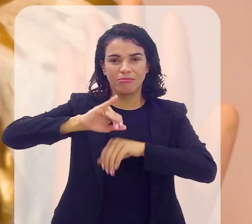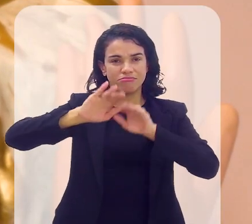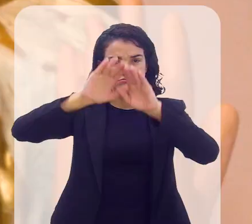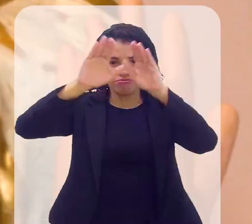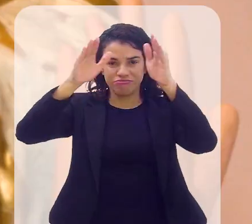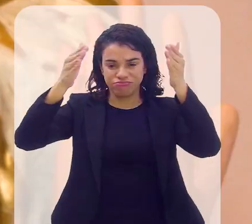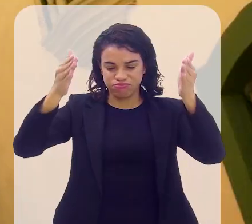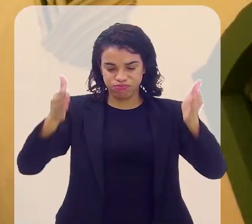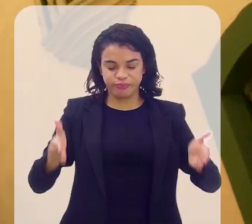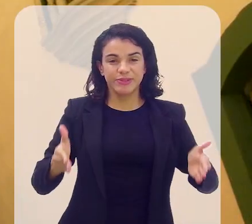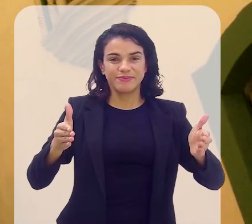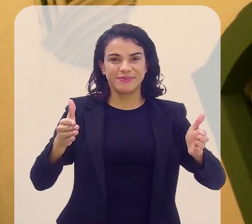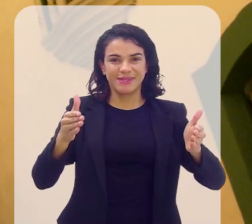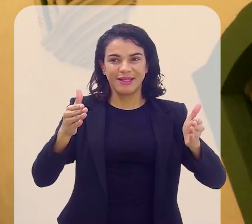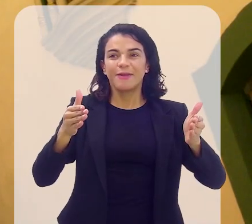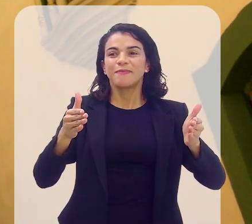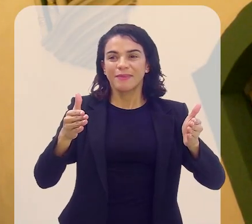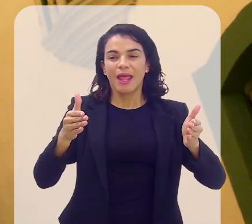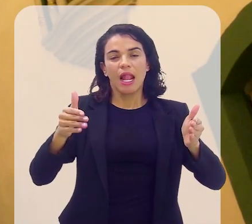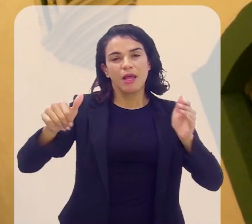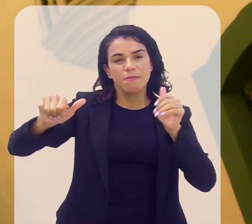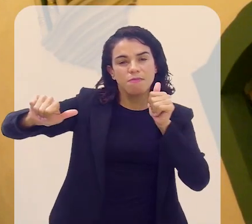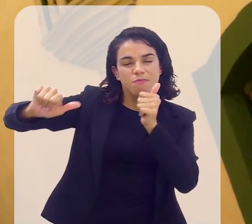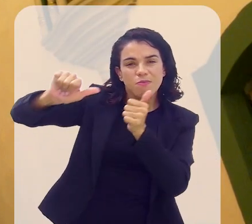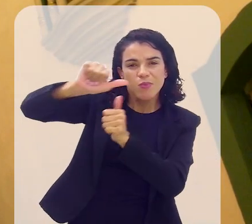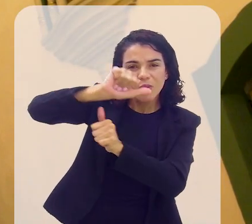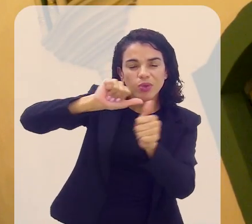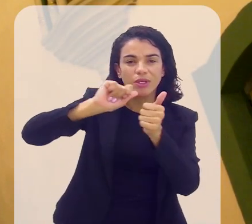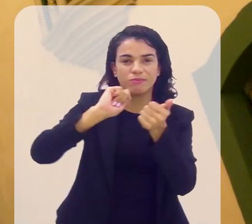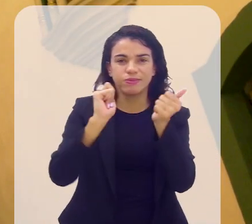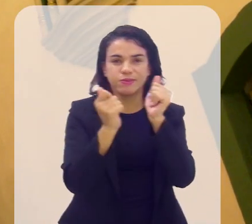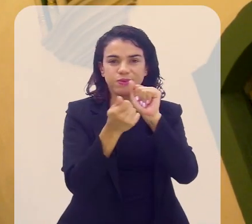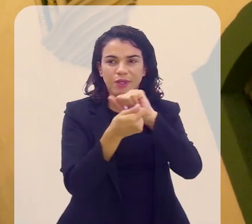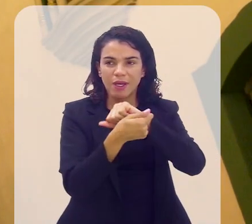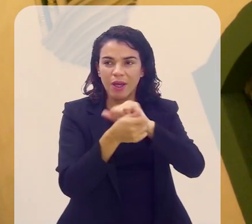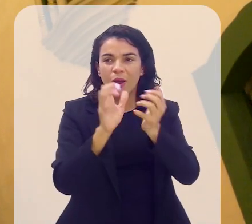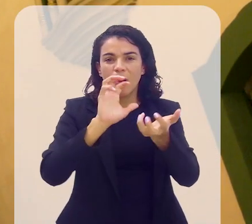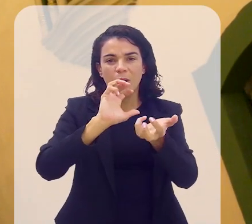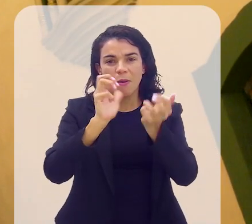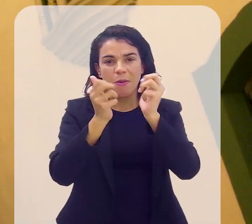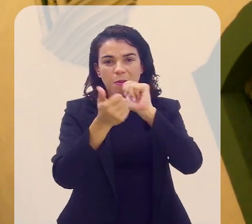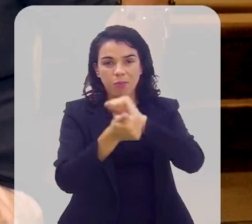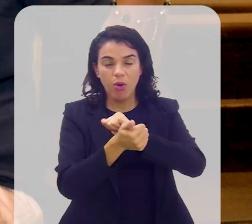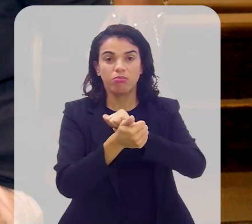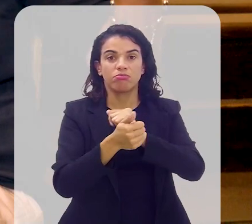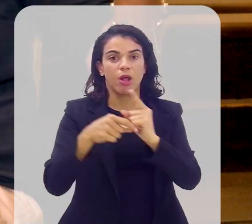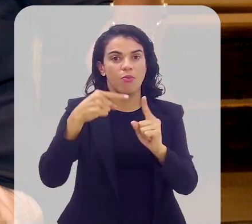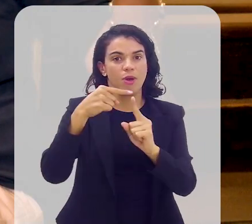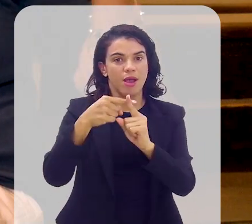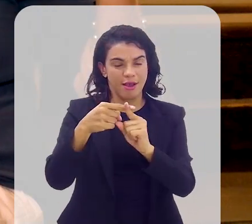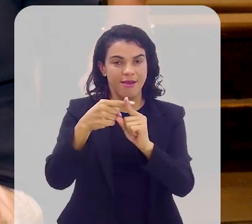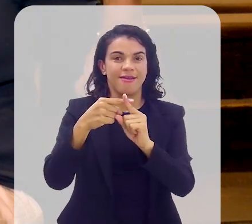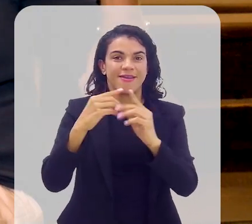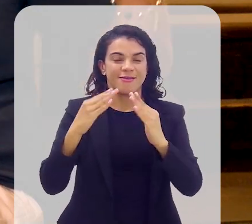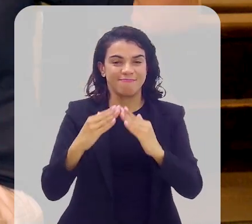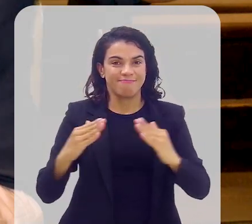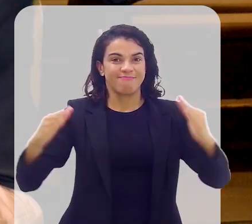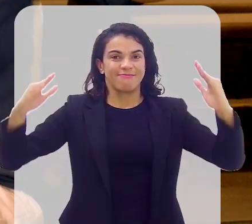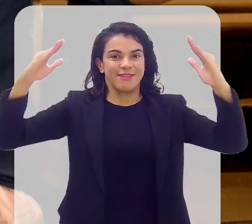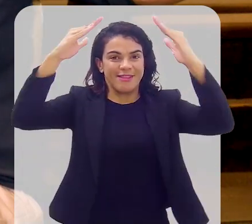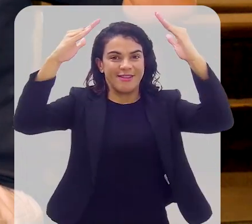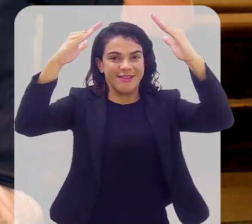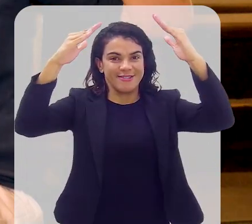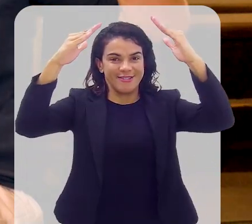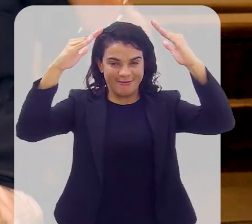altar-mor. Ela, a capelinha, ela vai ser alteada, vão ampliar para uma igreja,